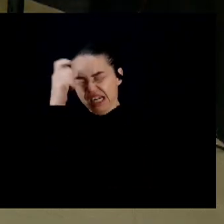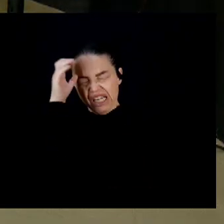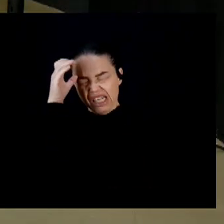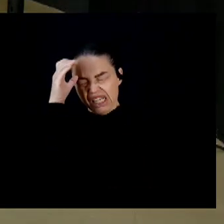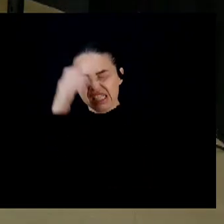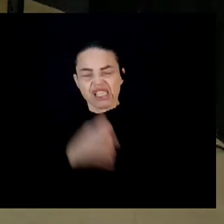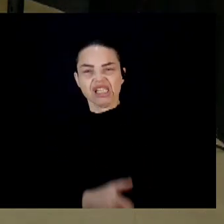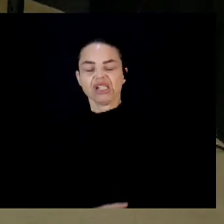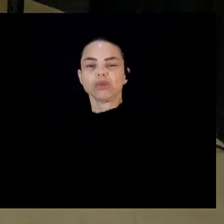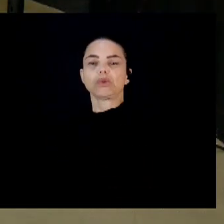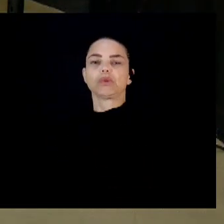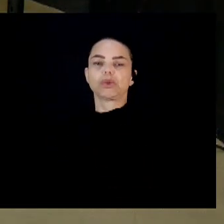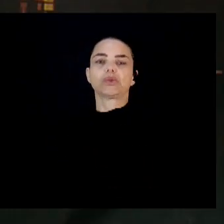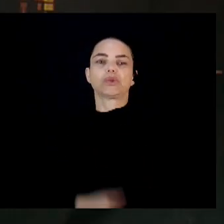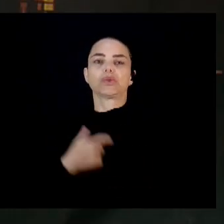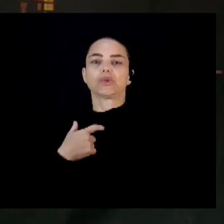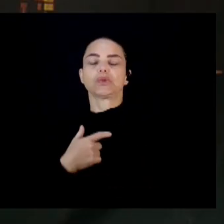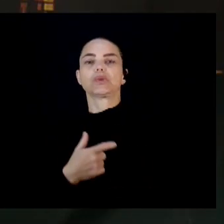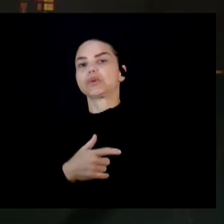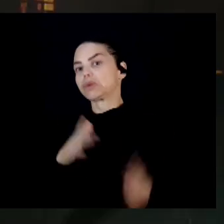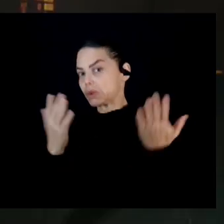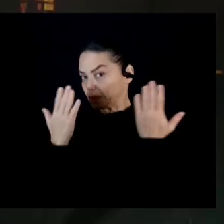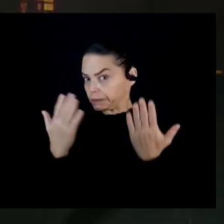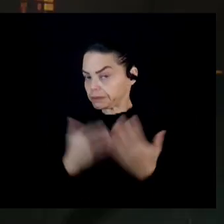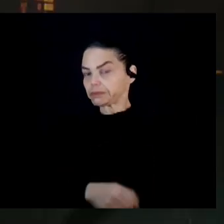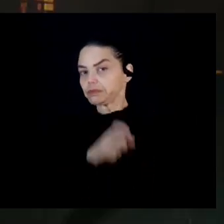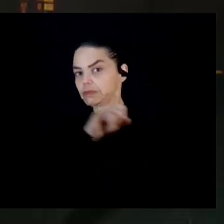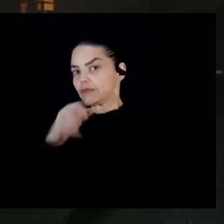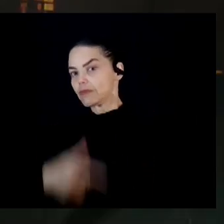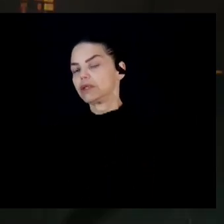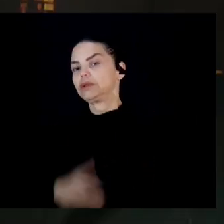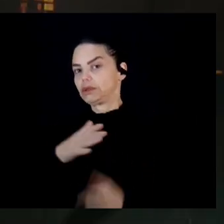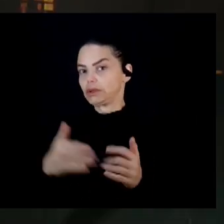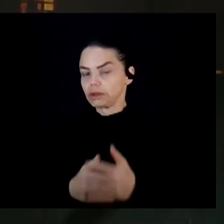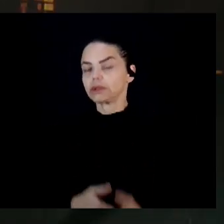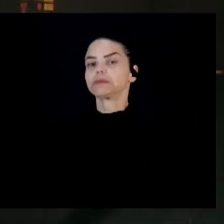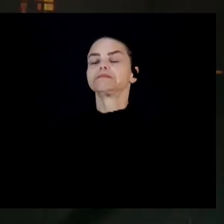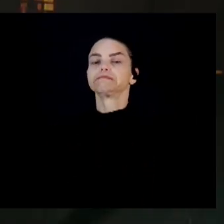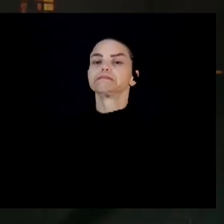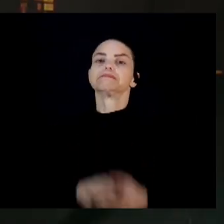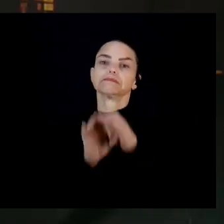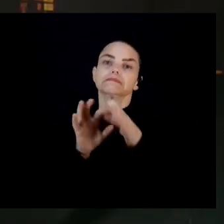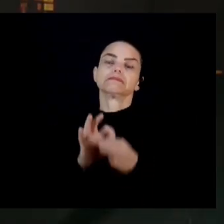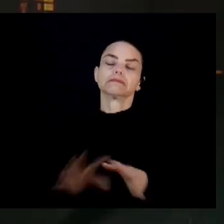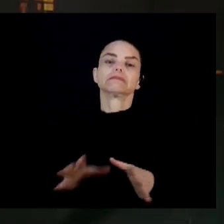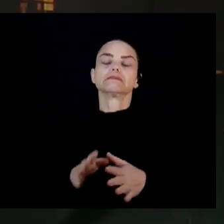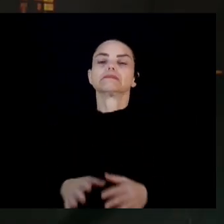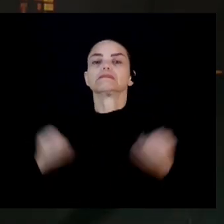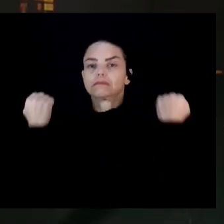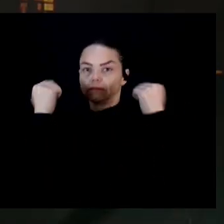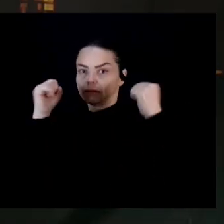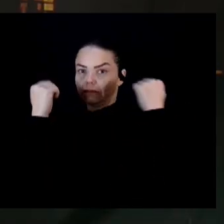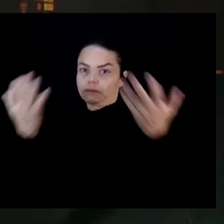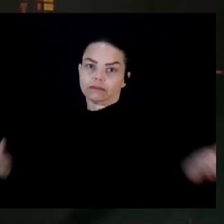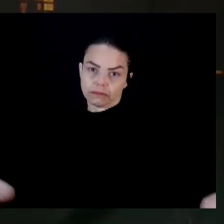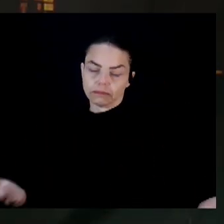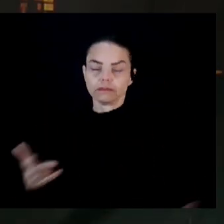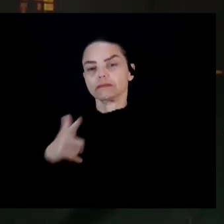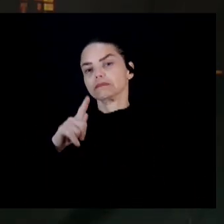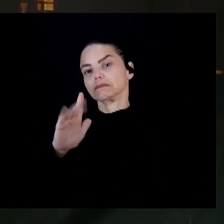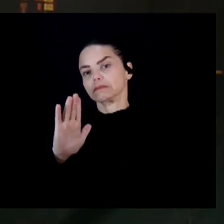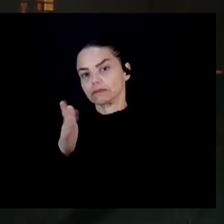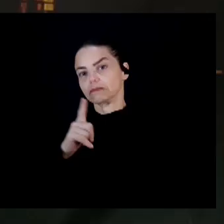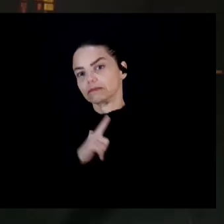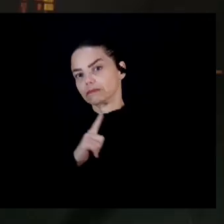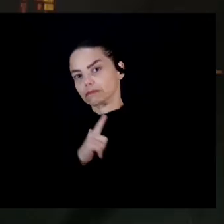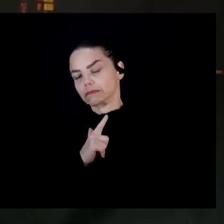né? Mas vamos supor, nem todo mundo que se dispõe a fazer atividade física, a não ser aquelas que já têm digamos